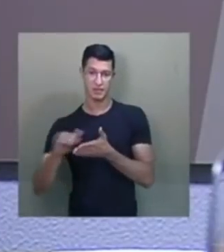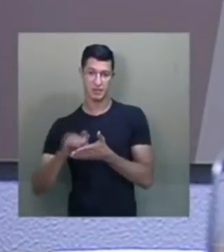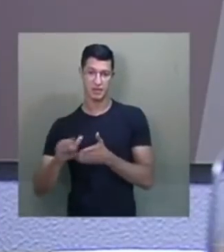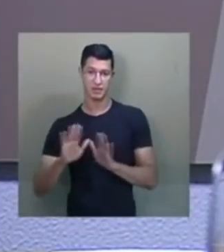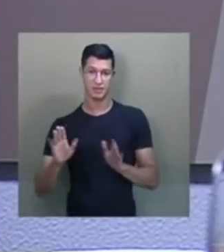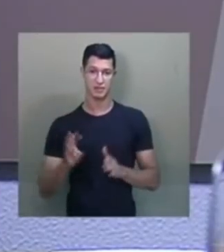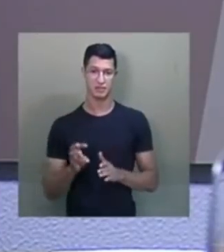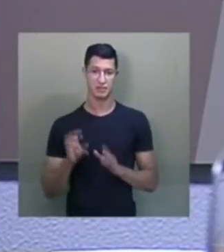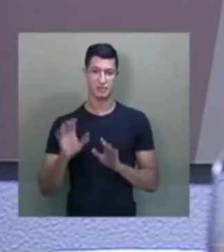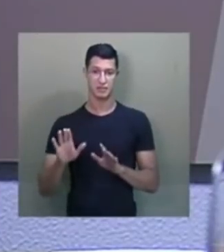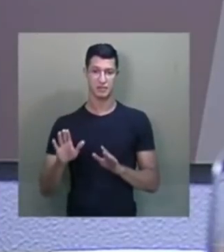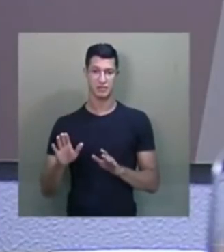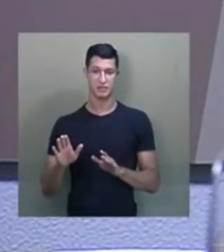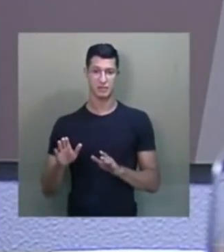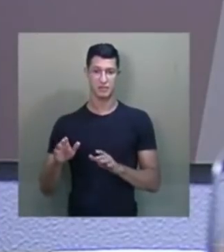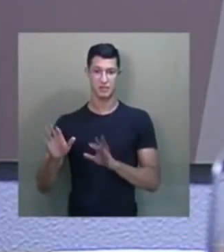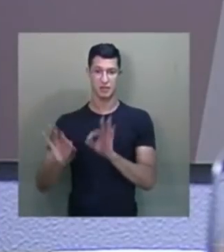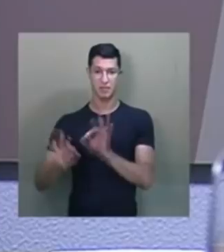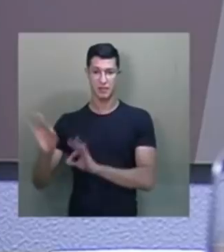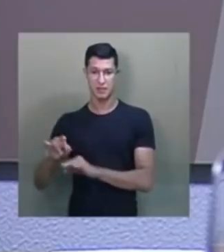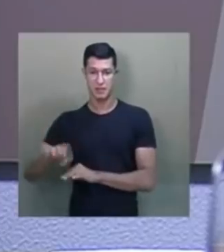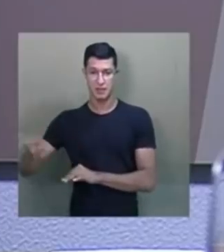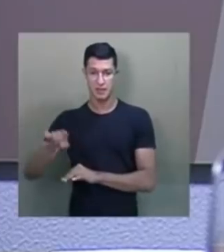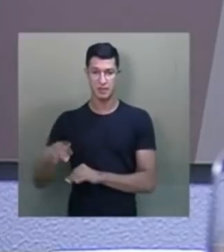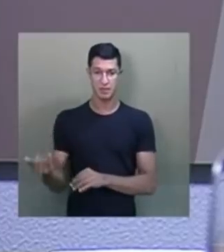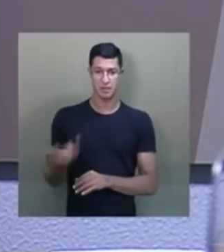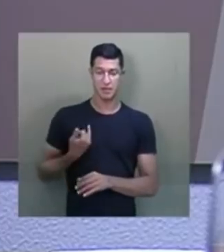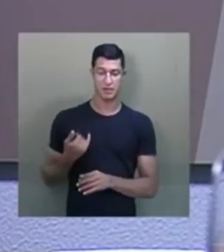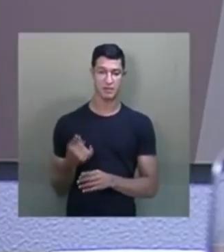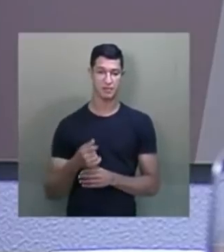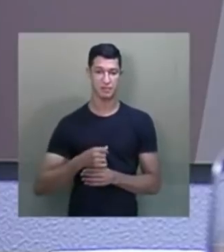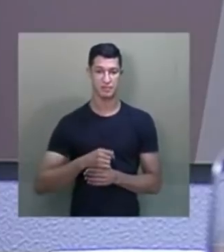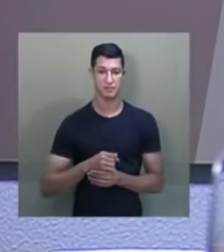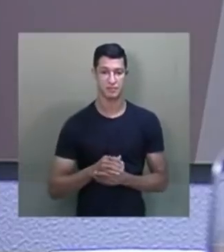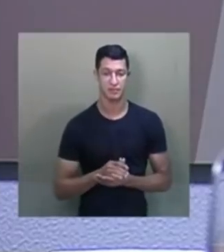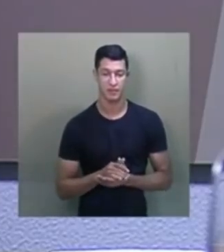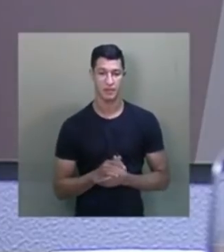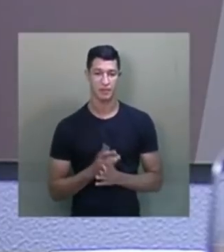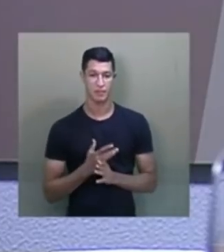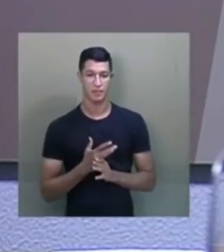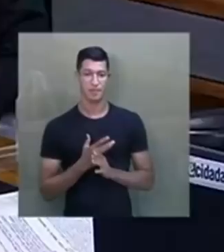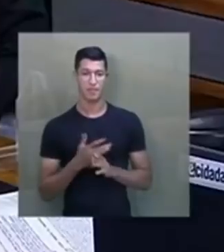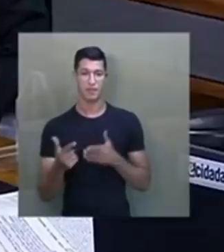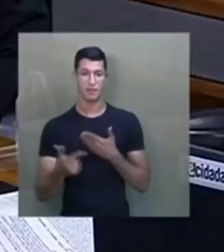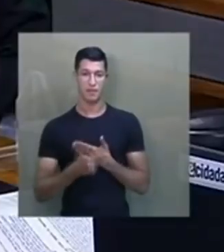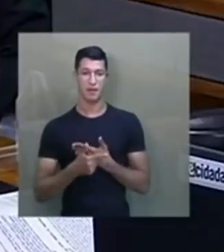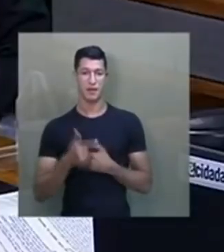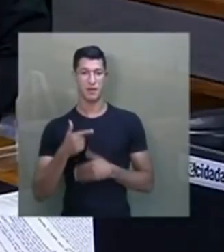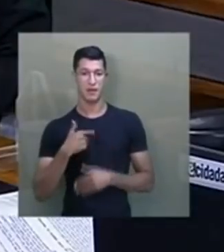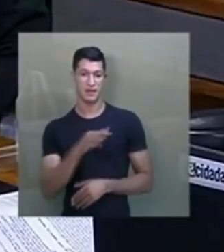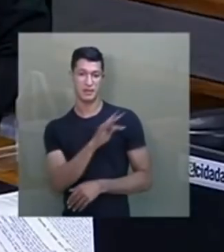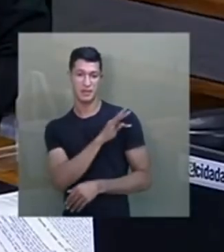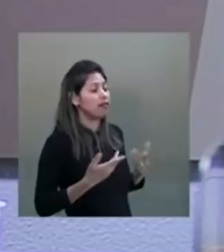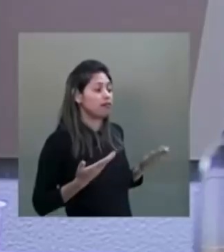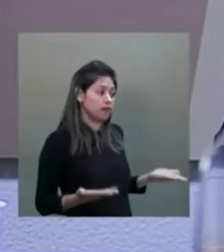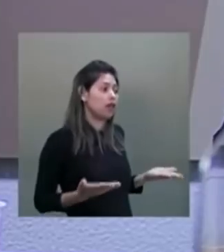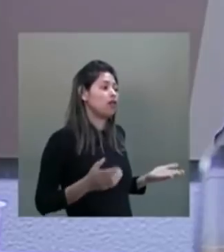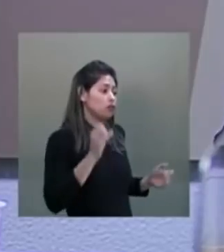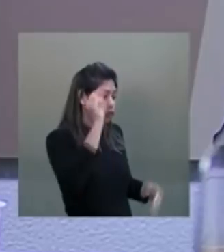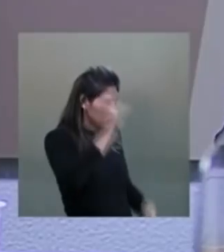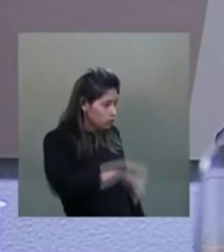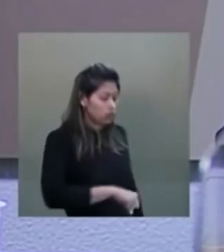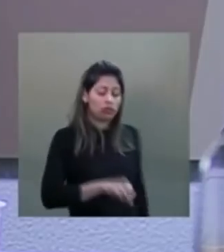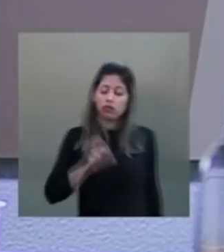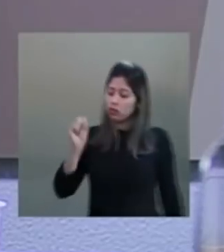enfim. Marcelo Lopes da Ponte disse que foi suspenso preventivamente repasses do fundo aos municípios citados nas denúncias de